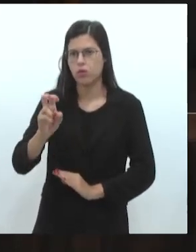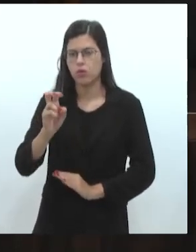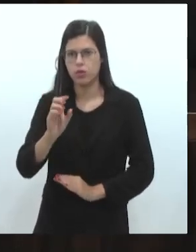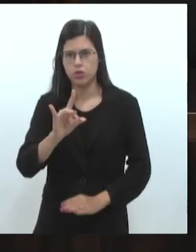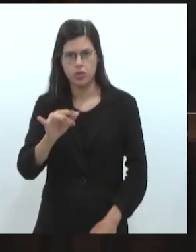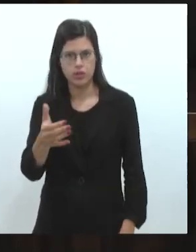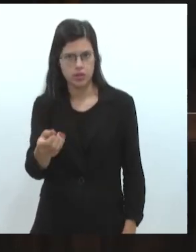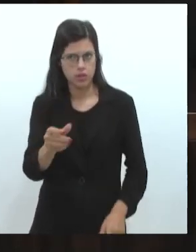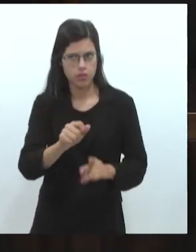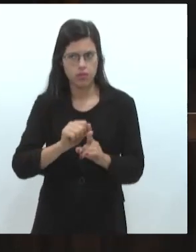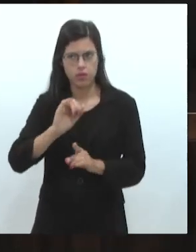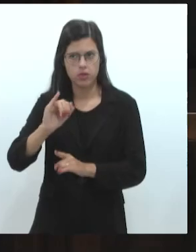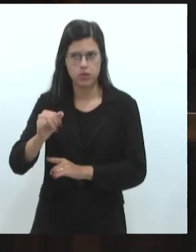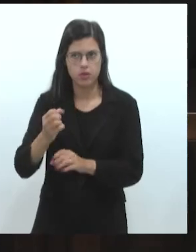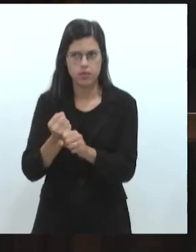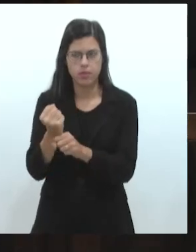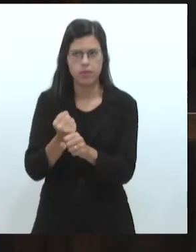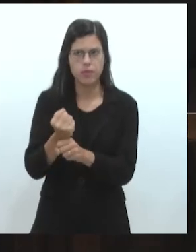de 2010,